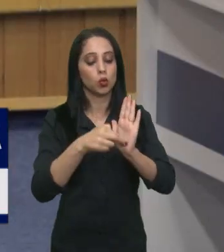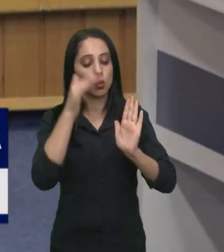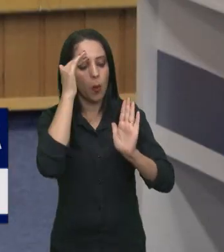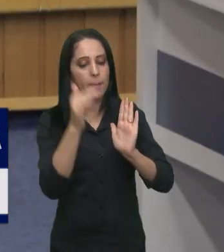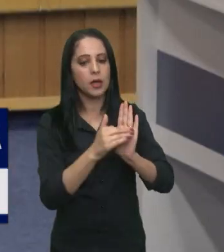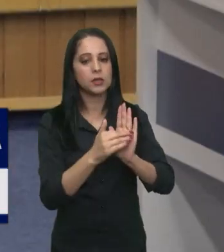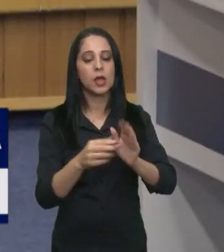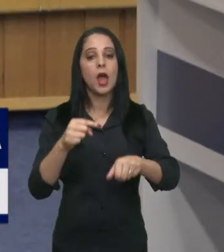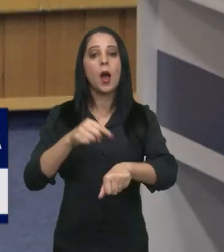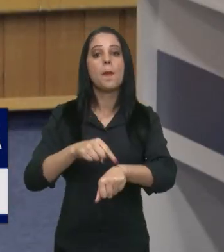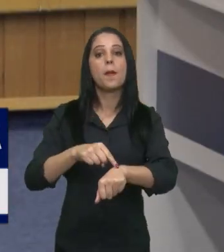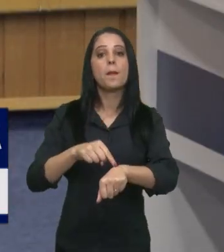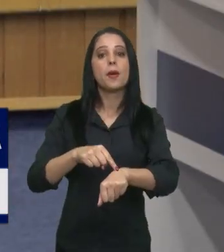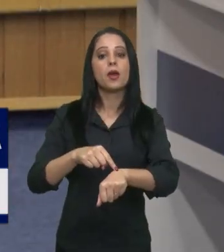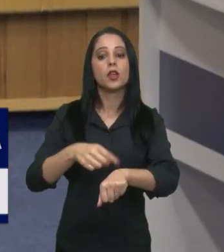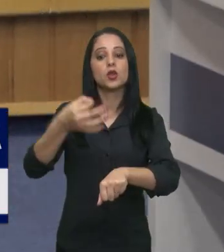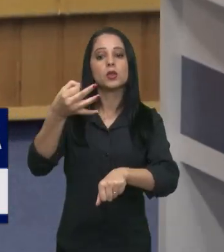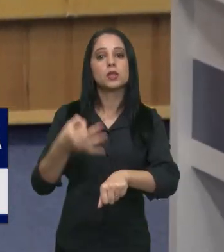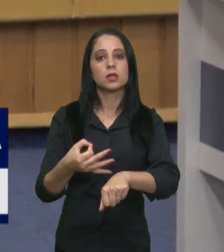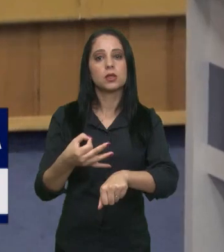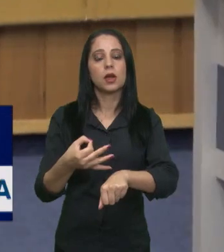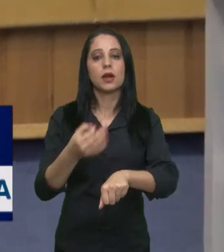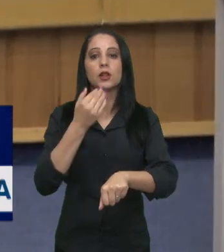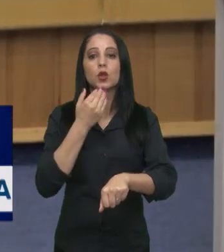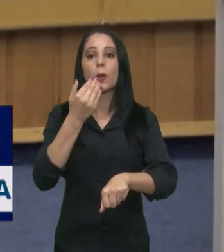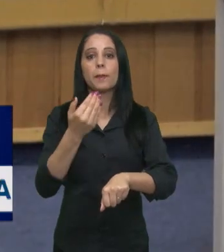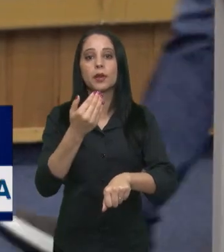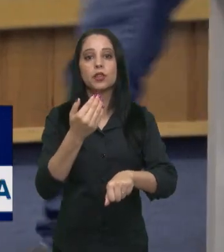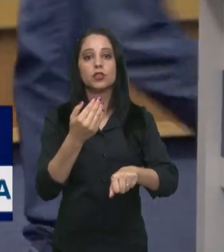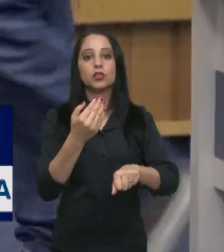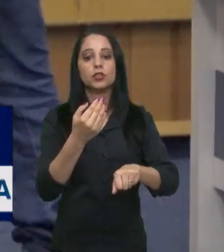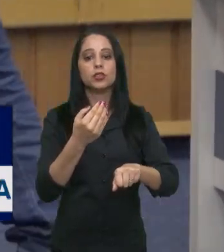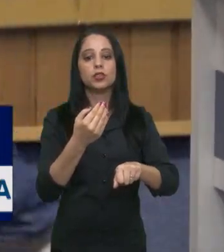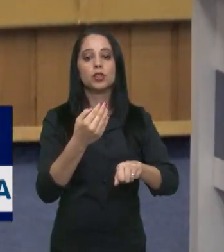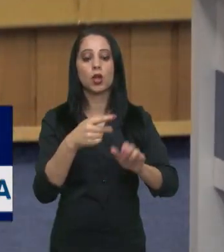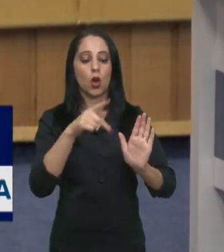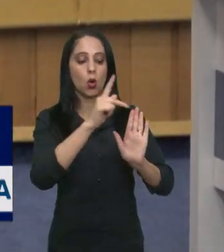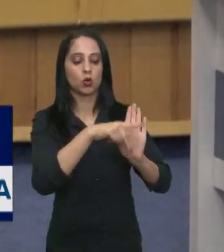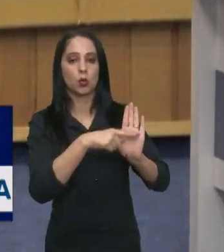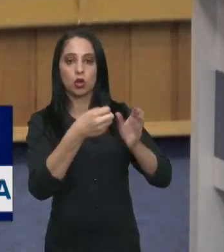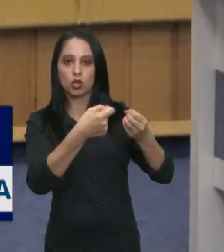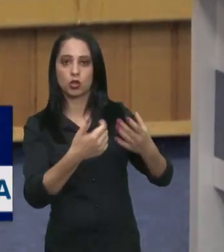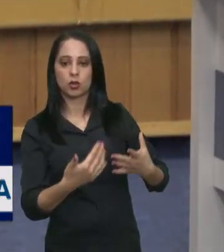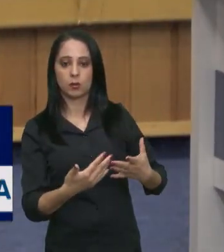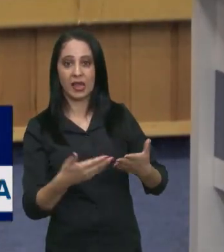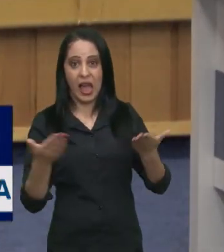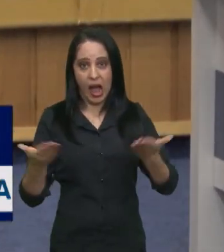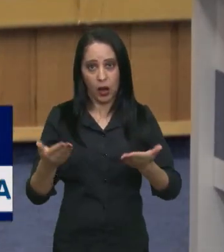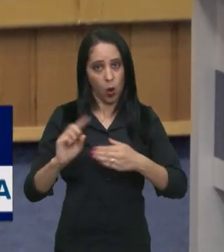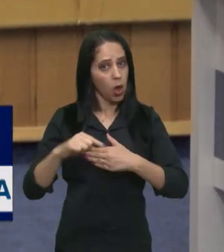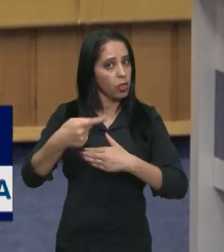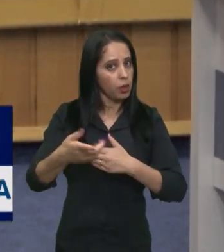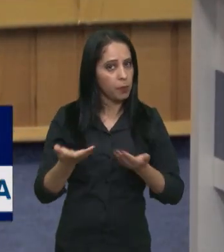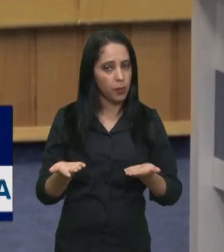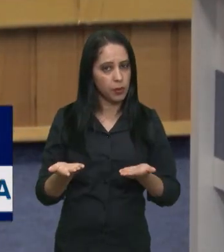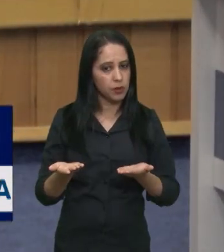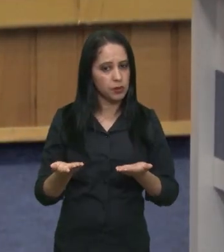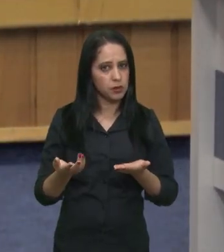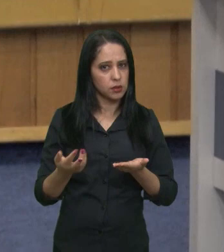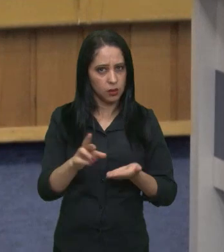a gente solicita os destaques em alguns projetos que entraram hoje? É agora ou depois? Só